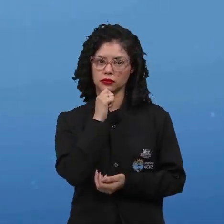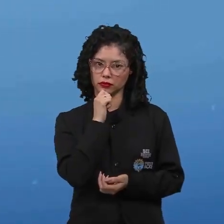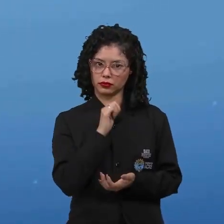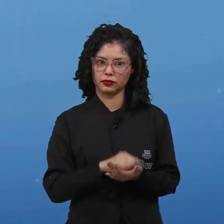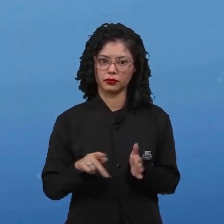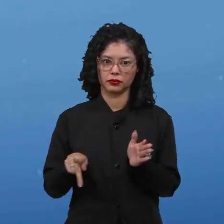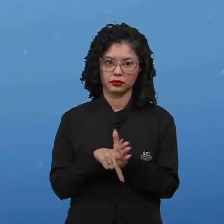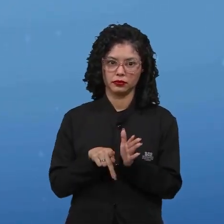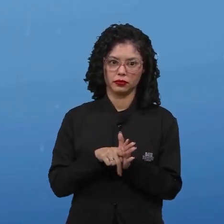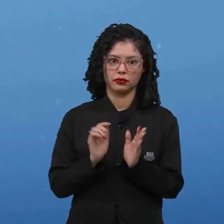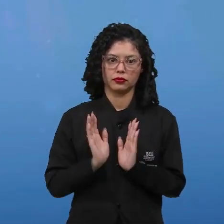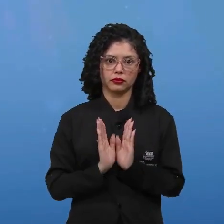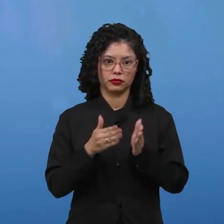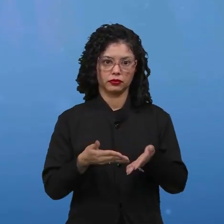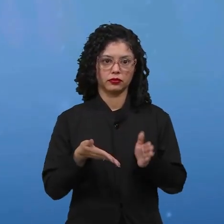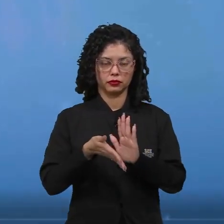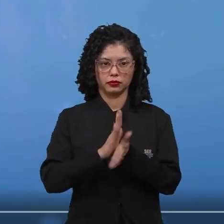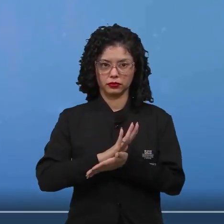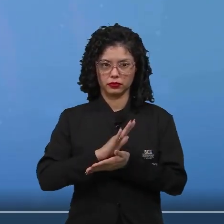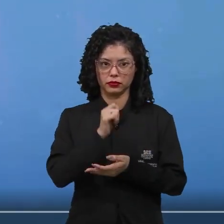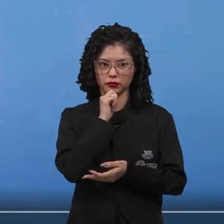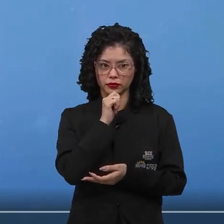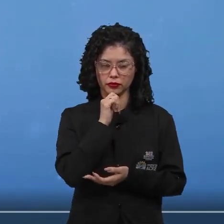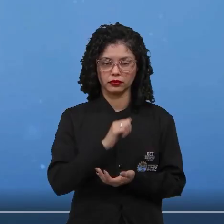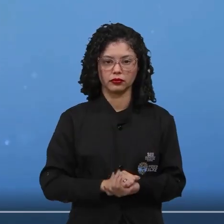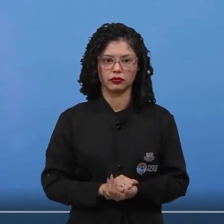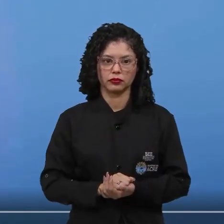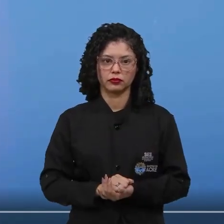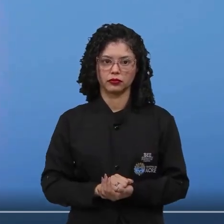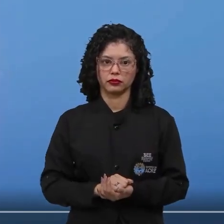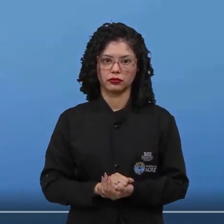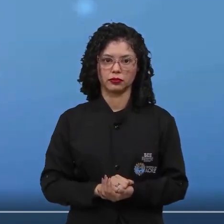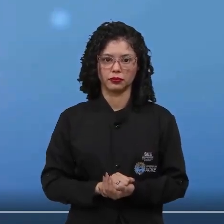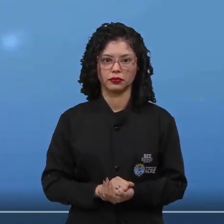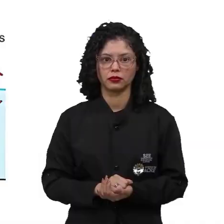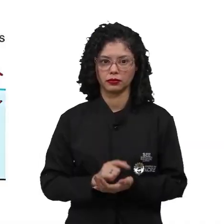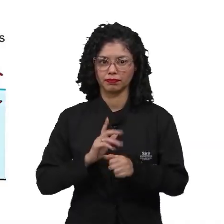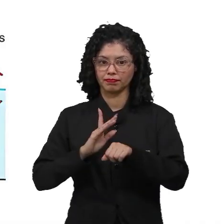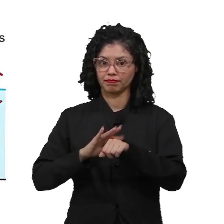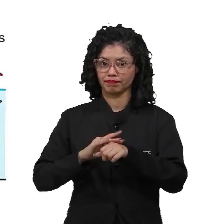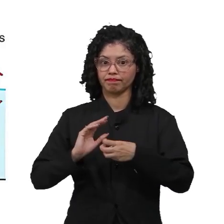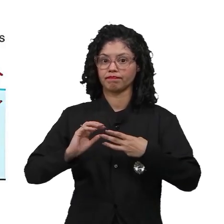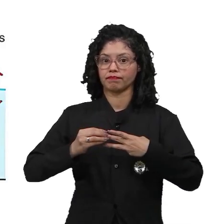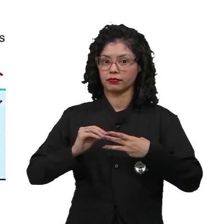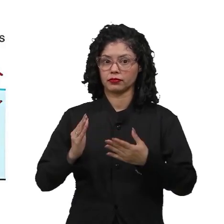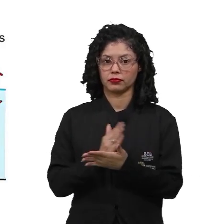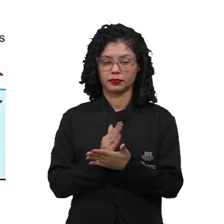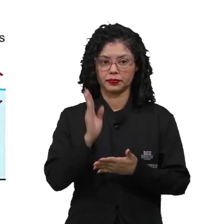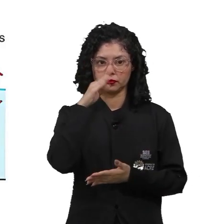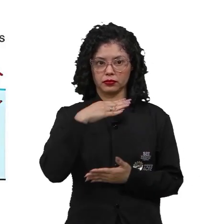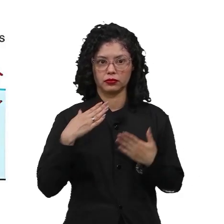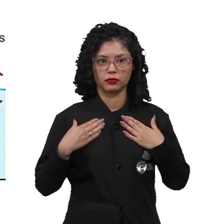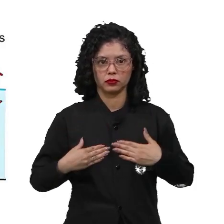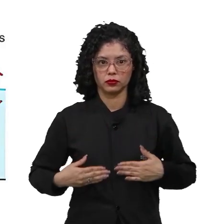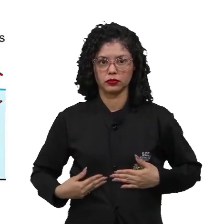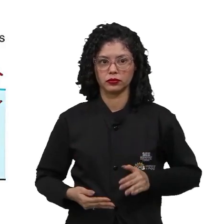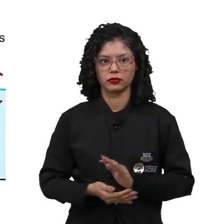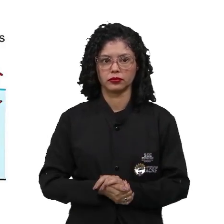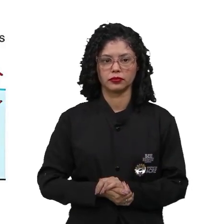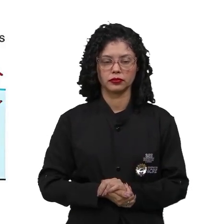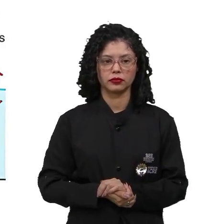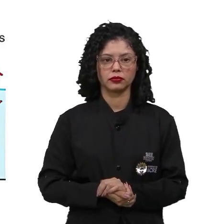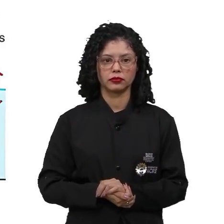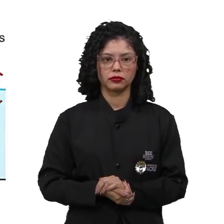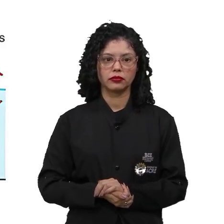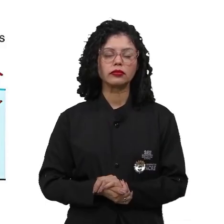são específicos e vão destruir ali as células ali que estão fazendo algum tipo de mal para o nosso